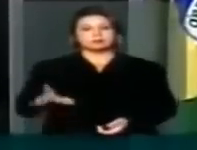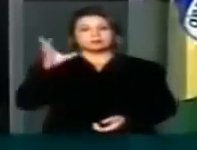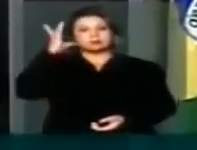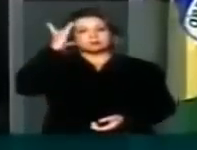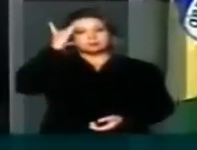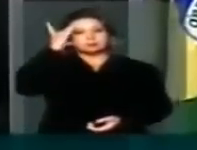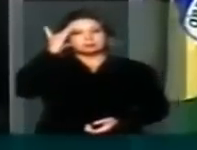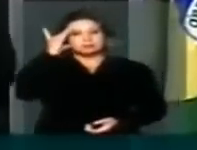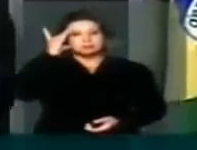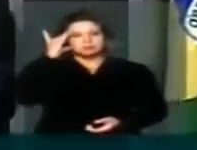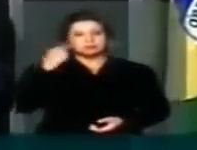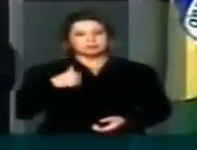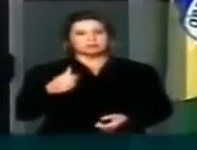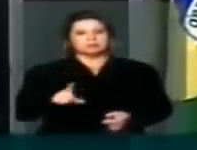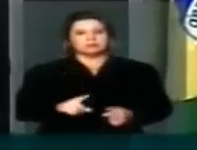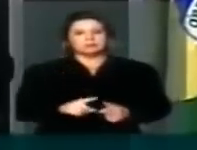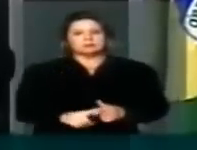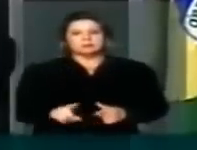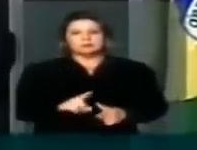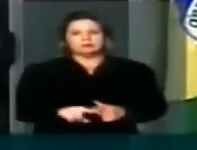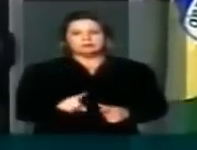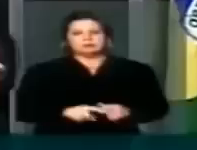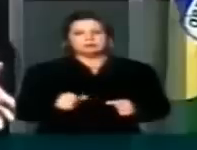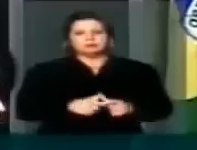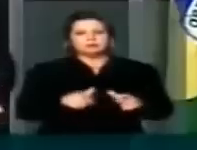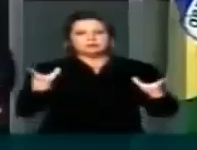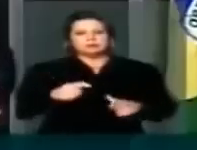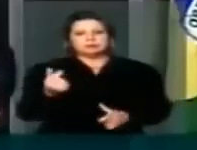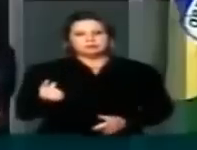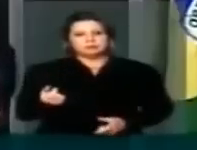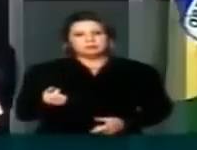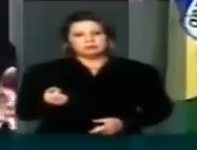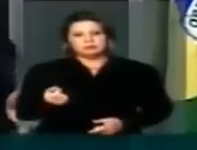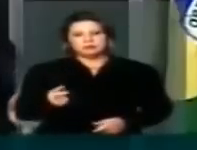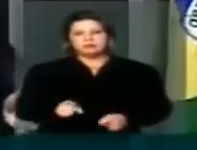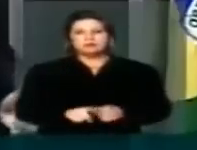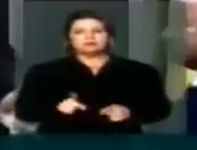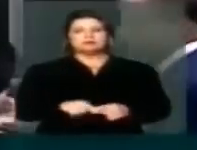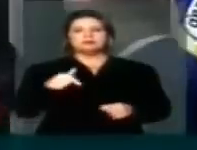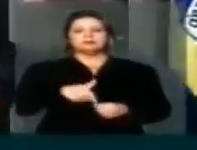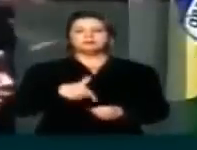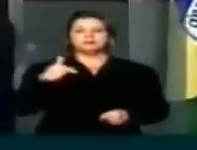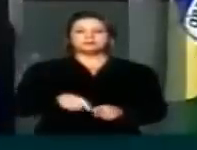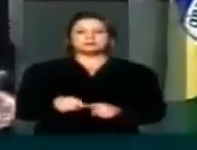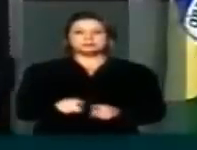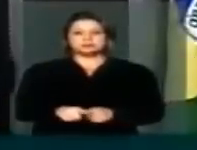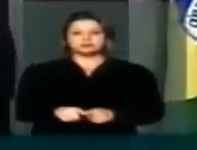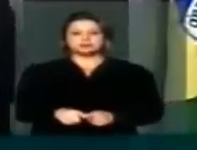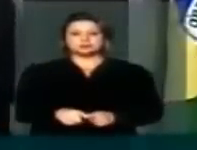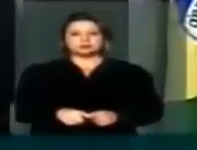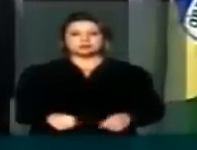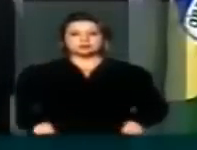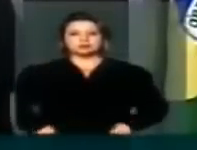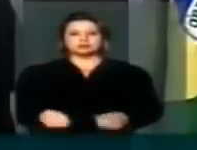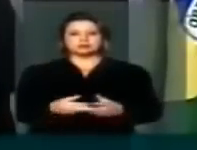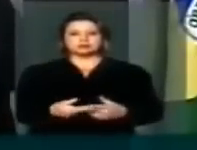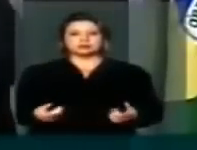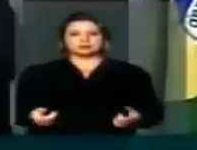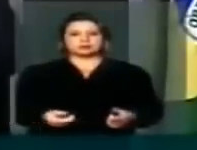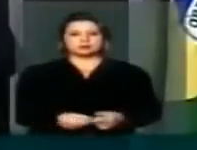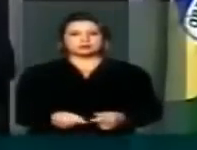Dilma. Um recesso, um aumento de preço do combustível, dos insumos